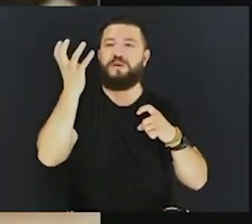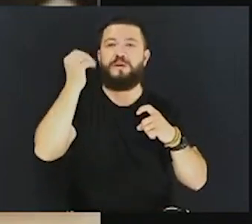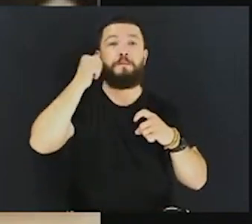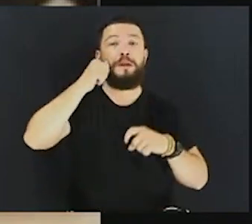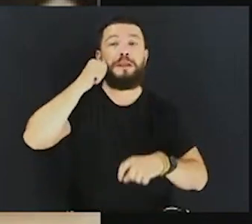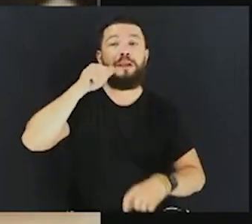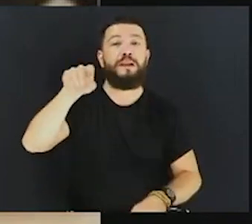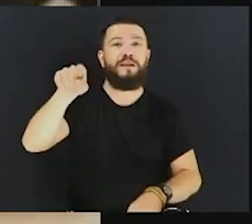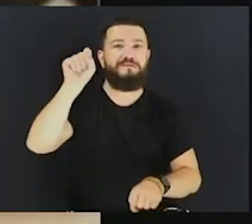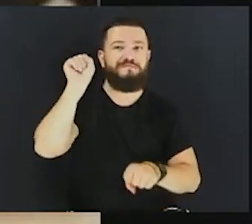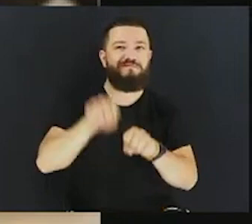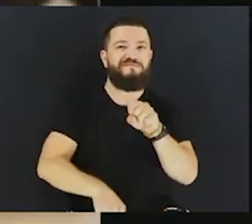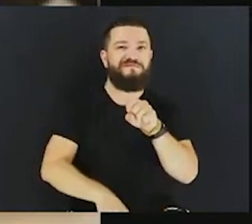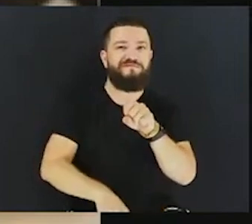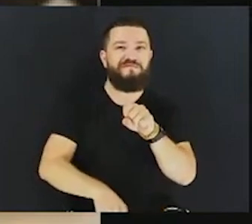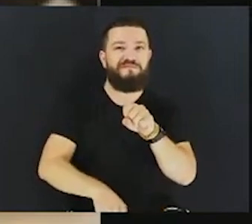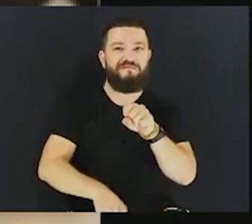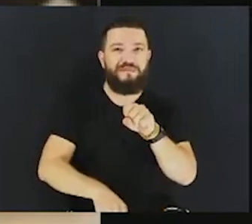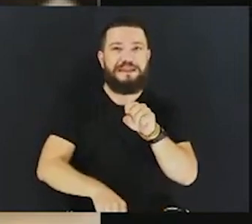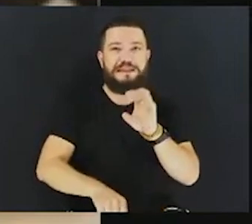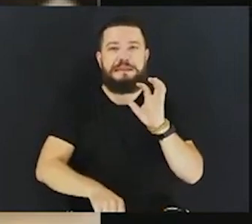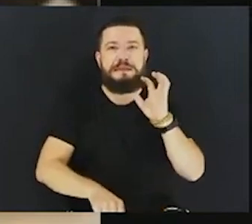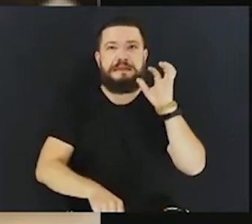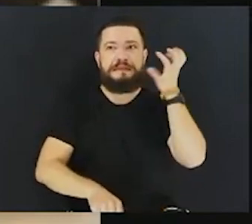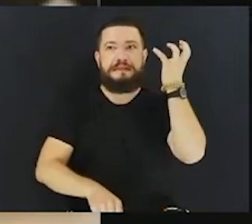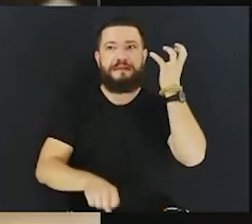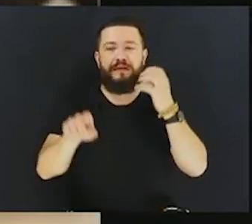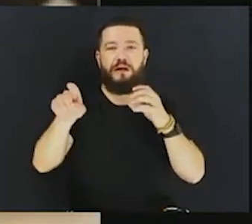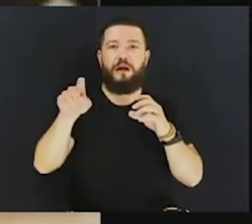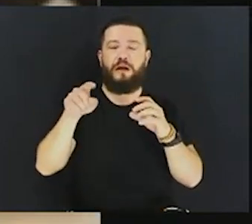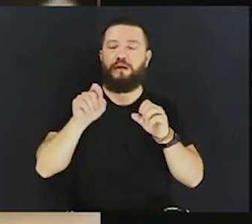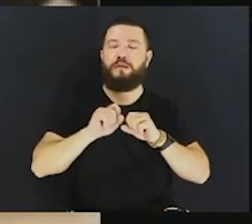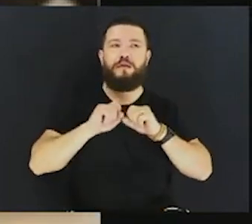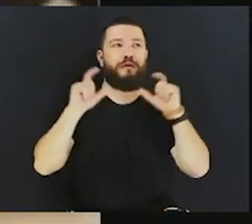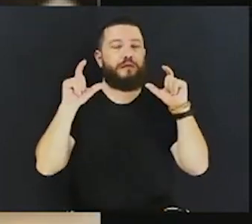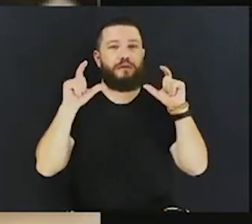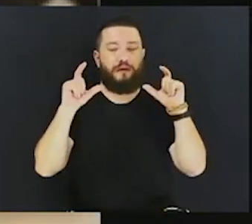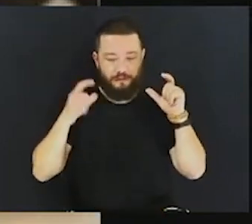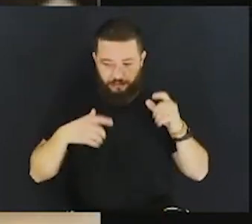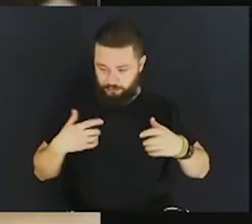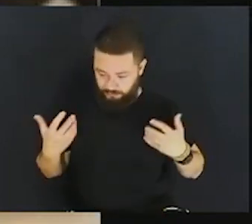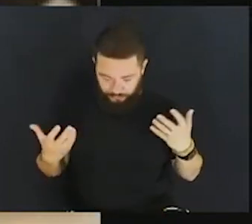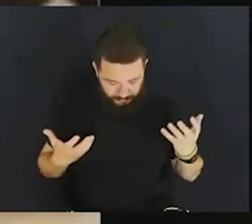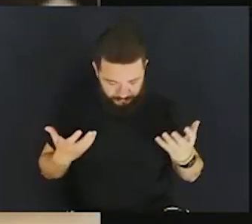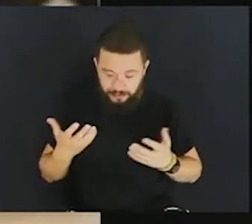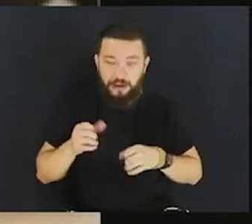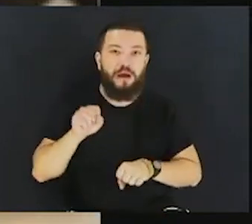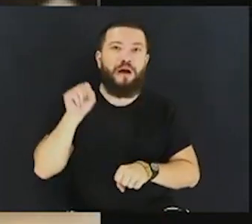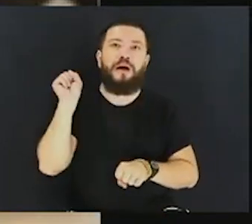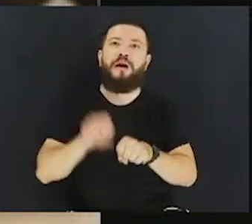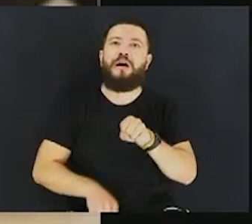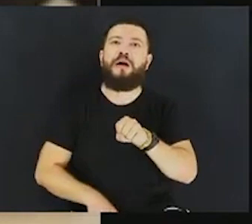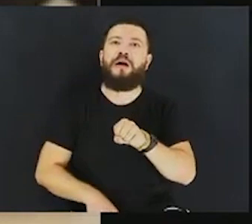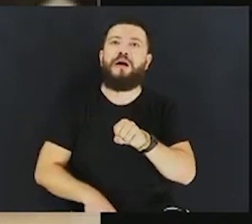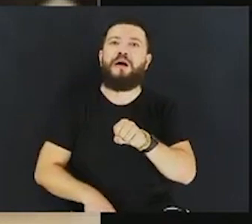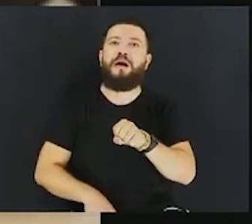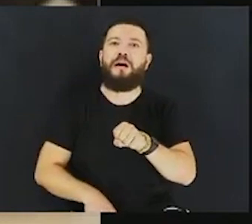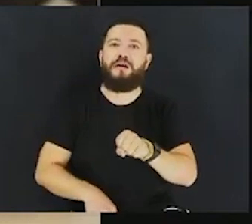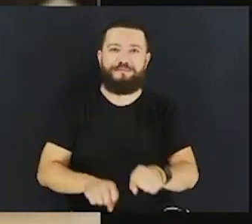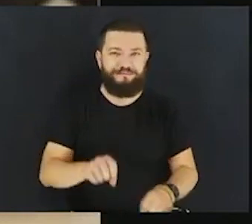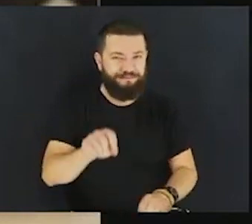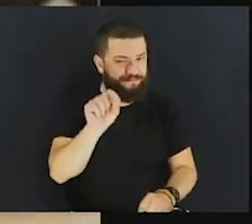da universidade. Muitas delas acordaram estupradas no dia seguinte ao evento. Então, é importante que a gente